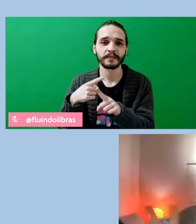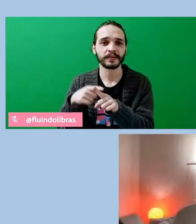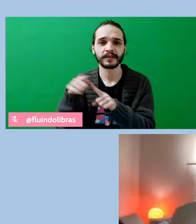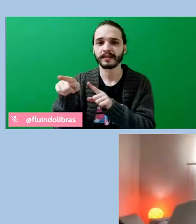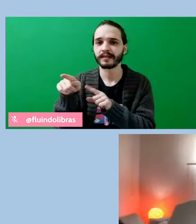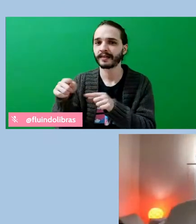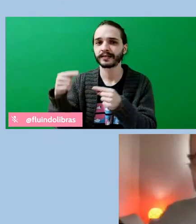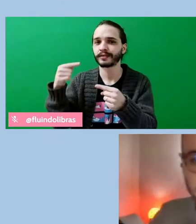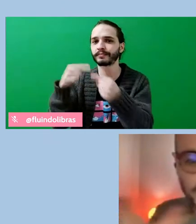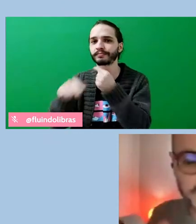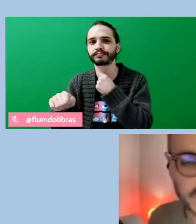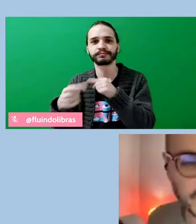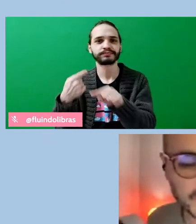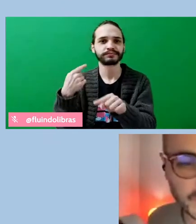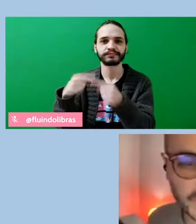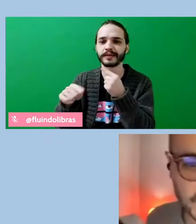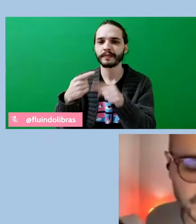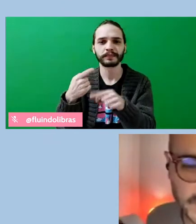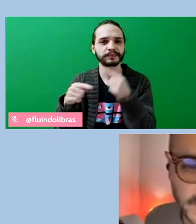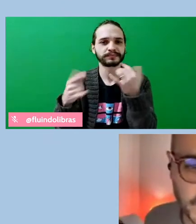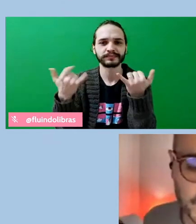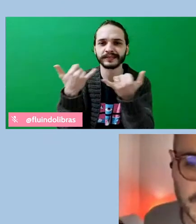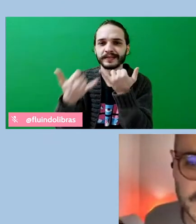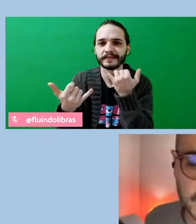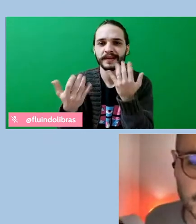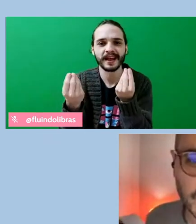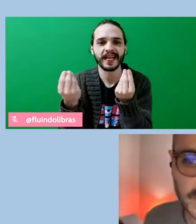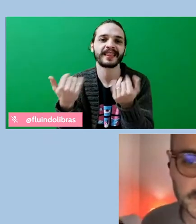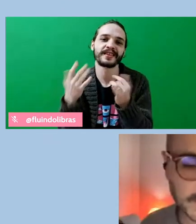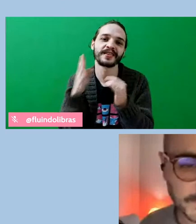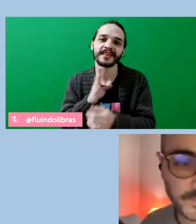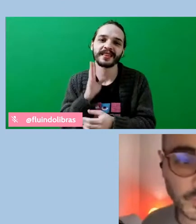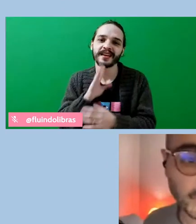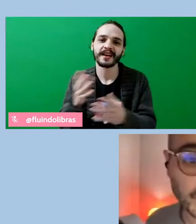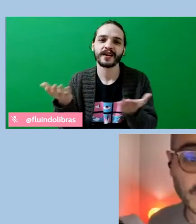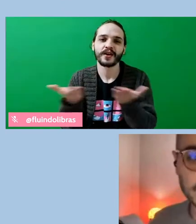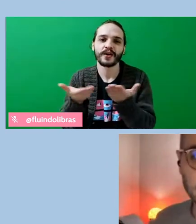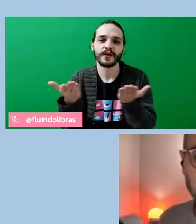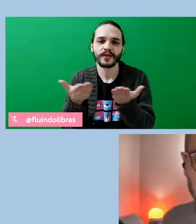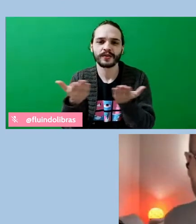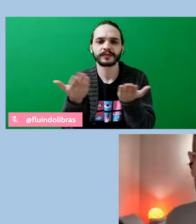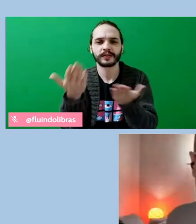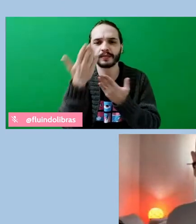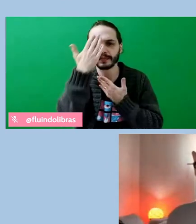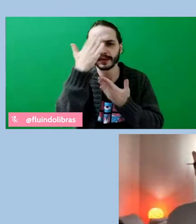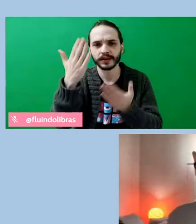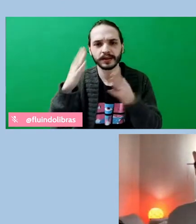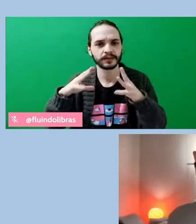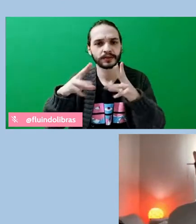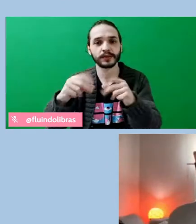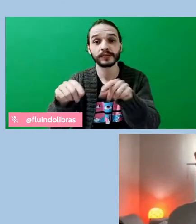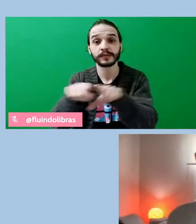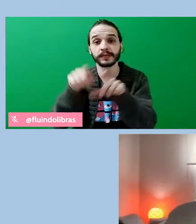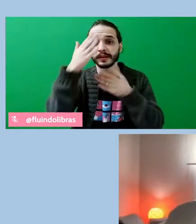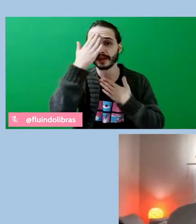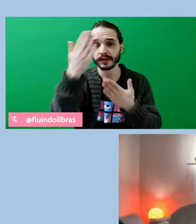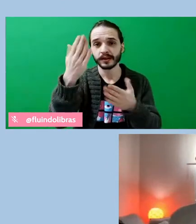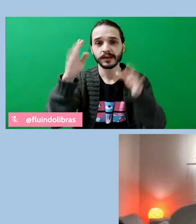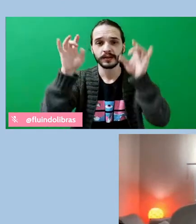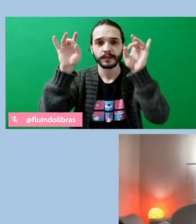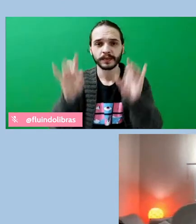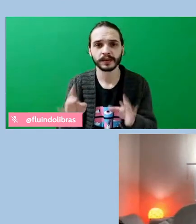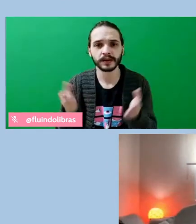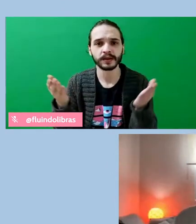legal, ela se Exato, encaixa em todos e exato. nenhum lugar. Então, assim, eu acho muito legal a gente estar aqui hoje fazer isso. Então, agradecer a todo mundo e agradecer especialmente a equipe inteira, porque